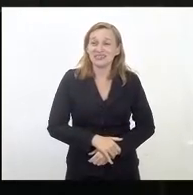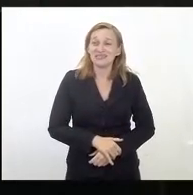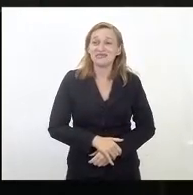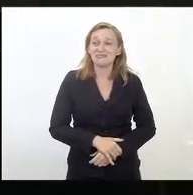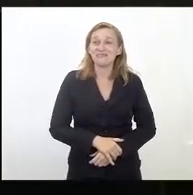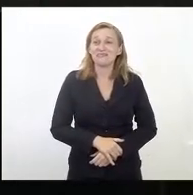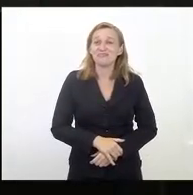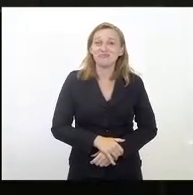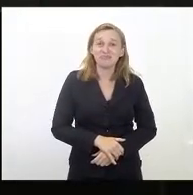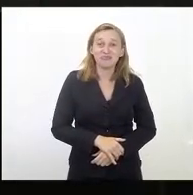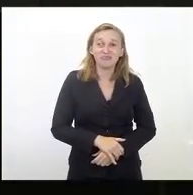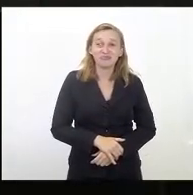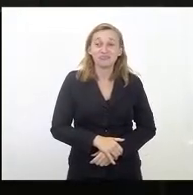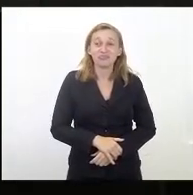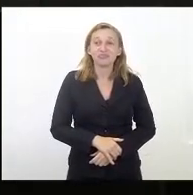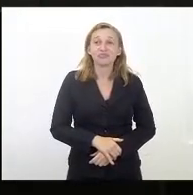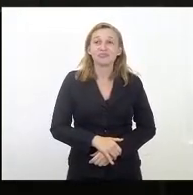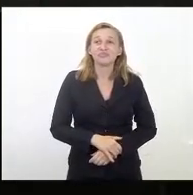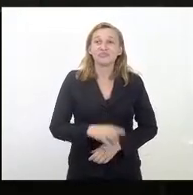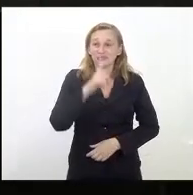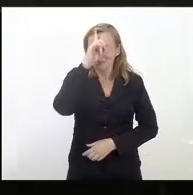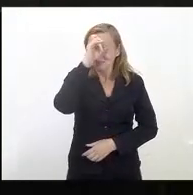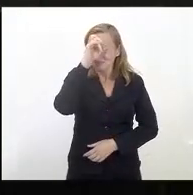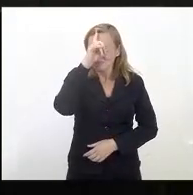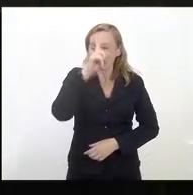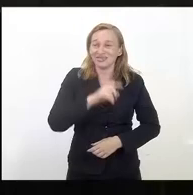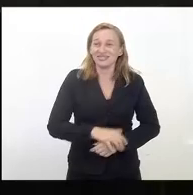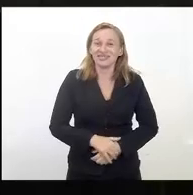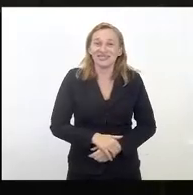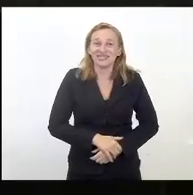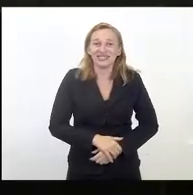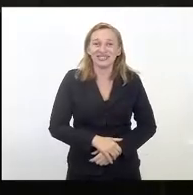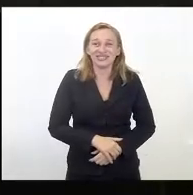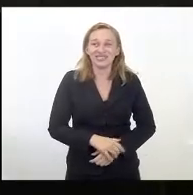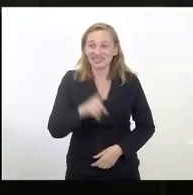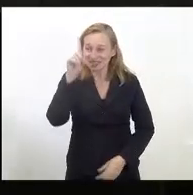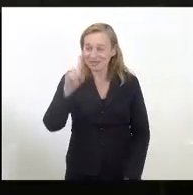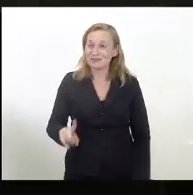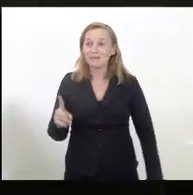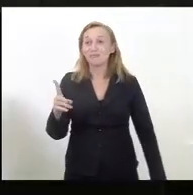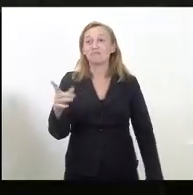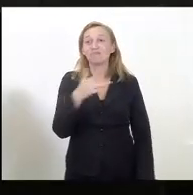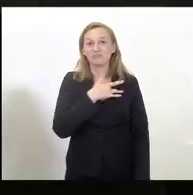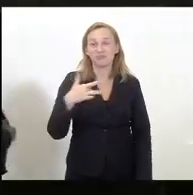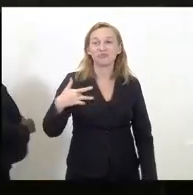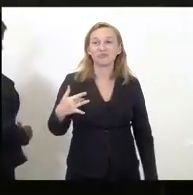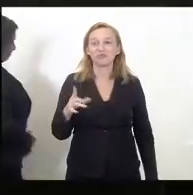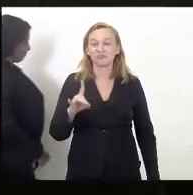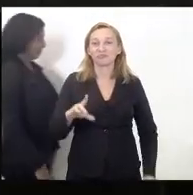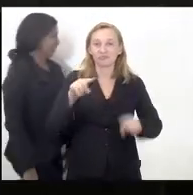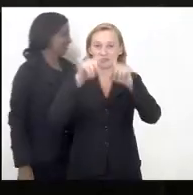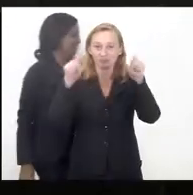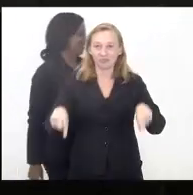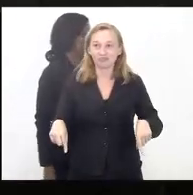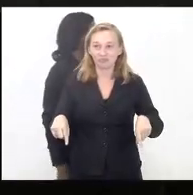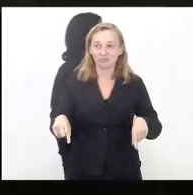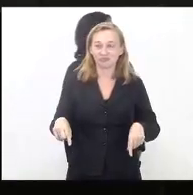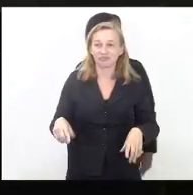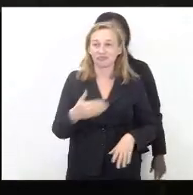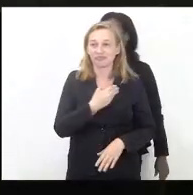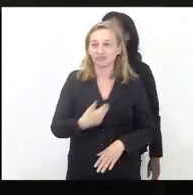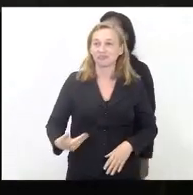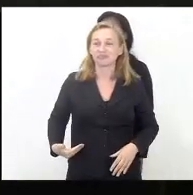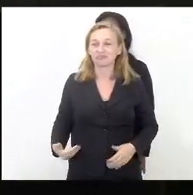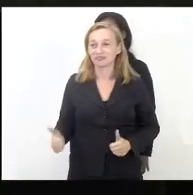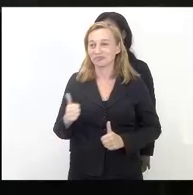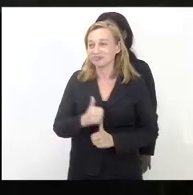saúde da família médico de família nos hospitais quem é que garante o direito à saúde se não servidores servidores no caso